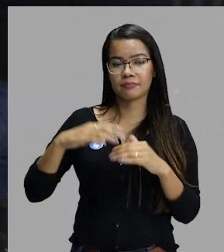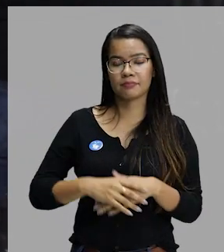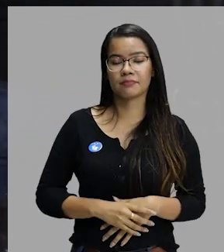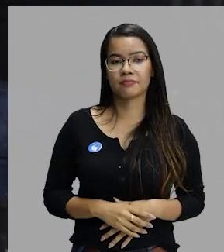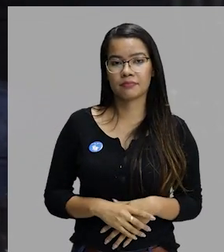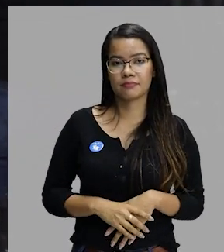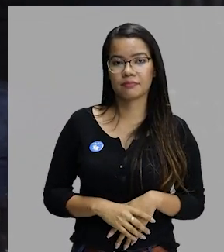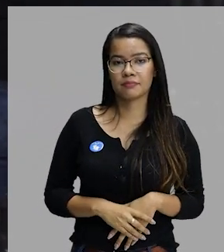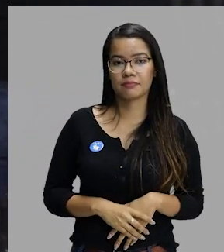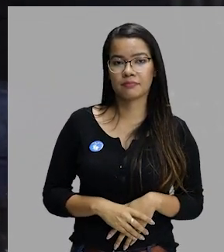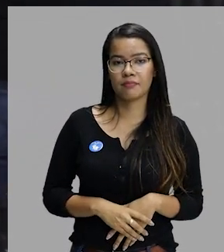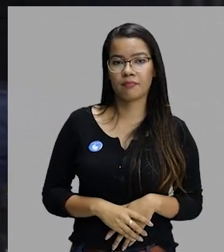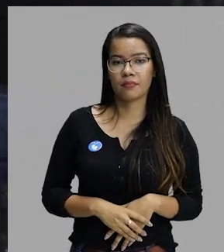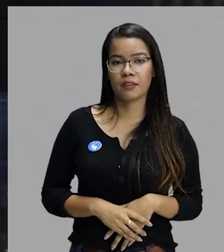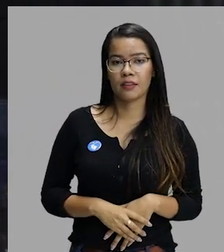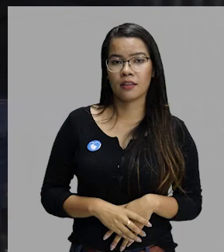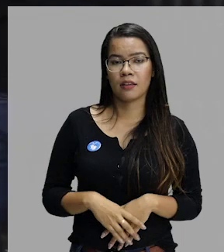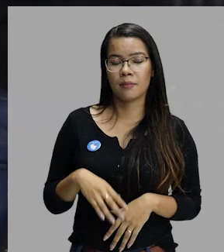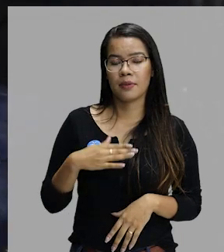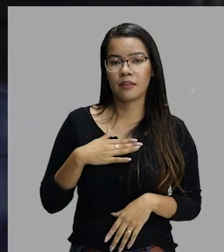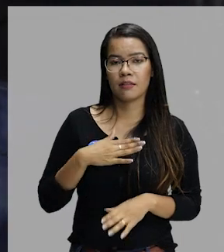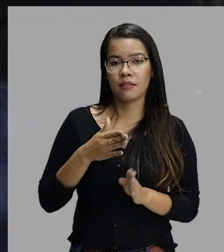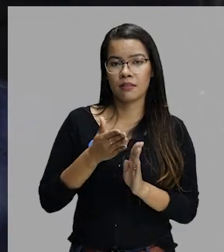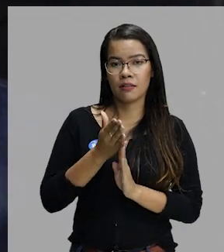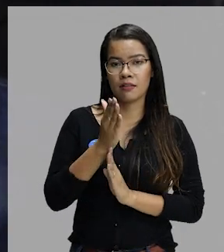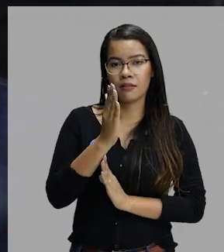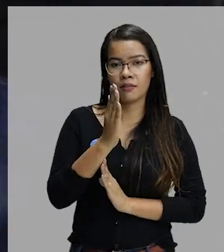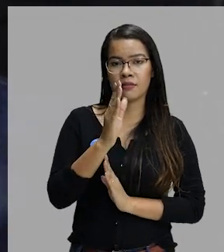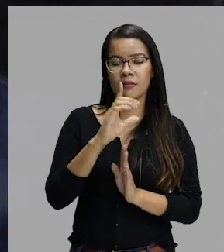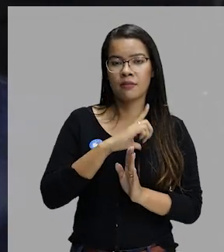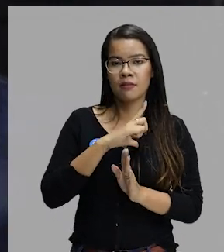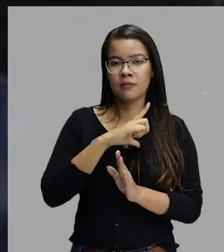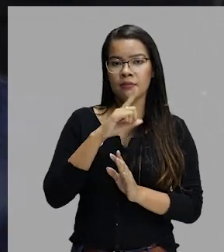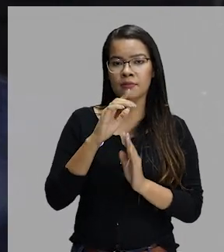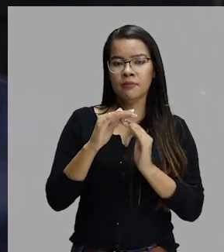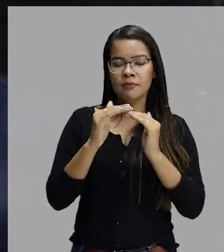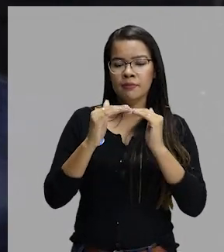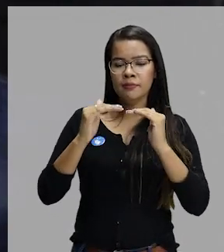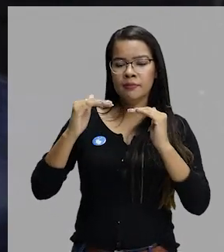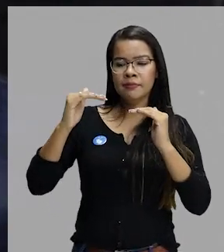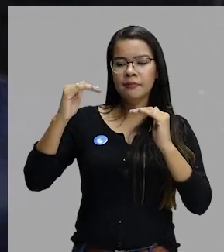Crescente. Minha reta tem a declividade